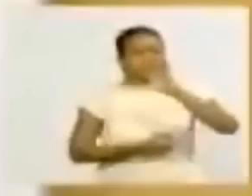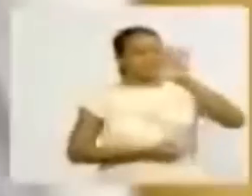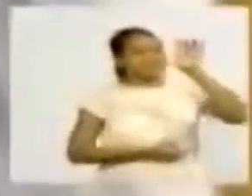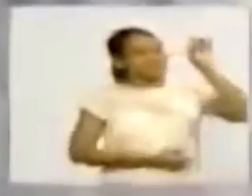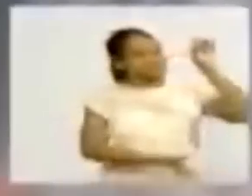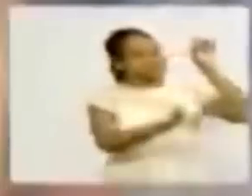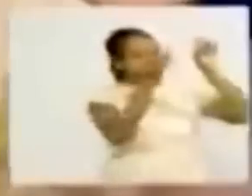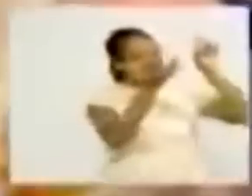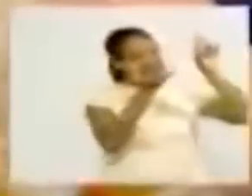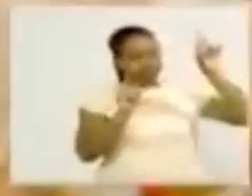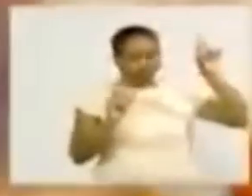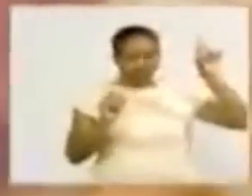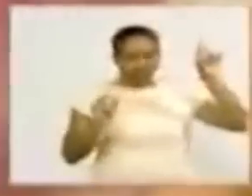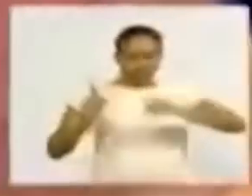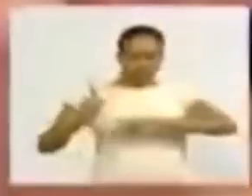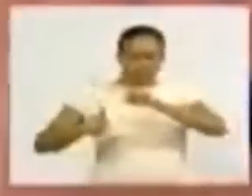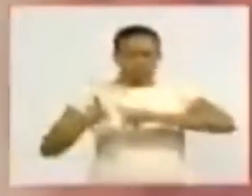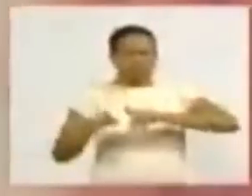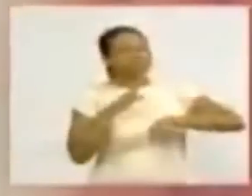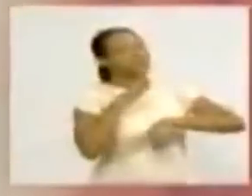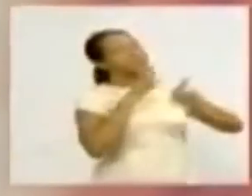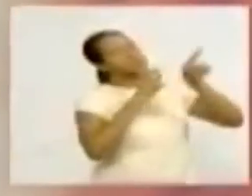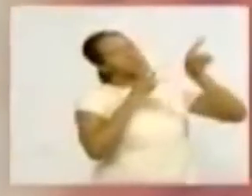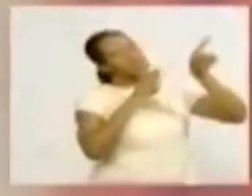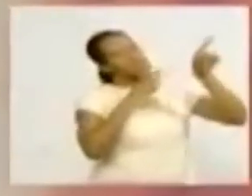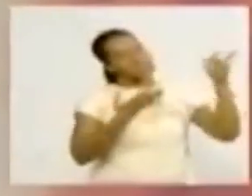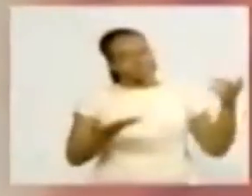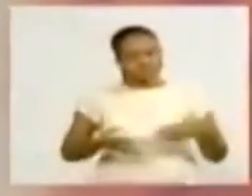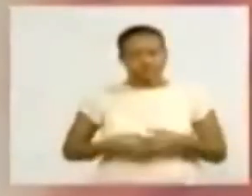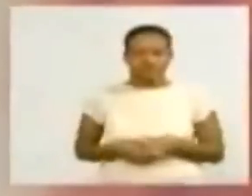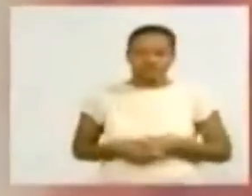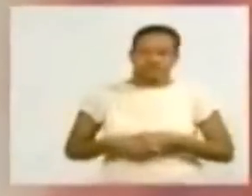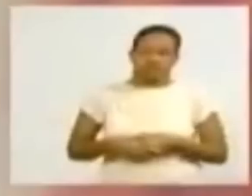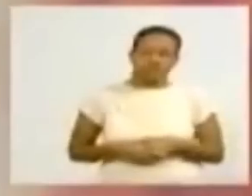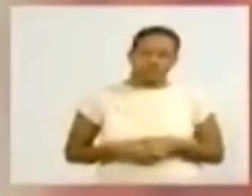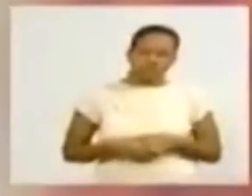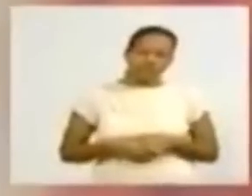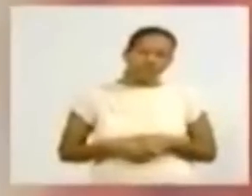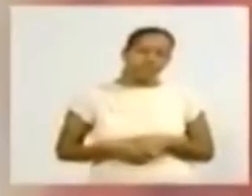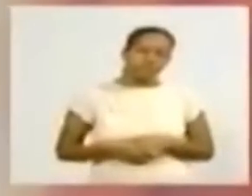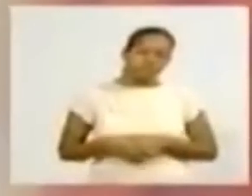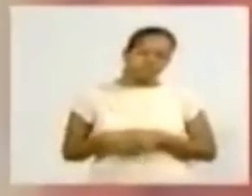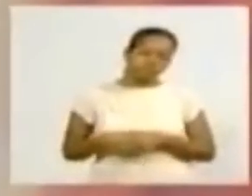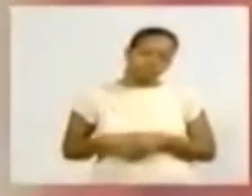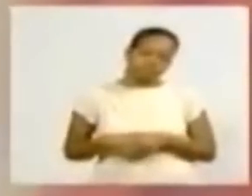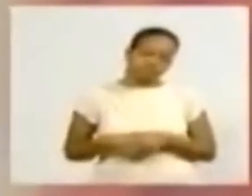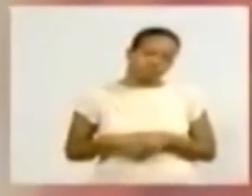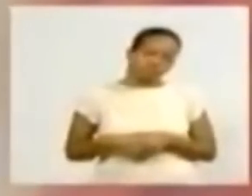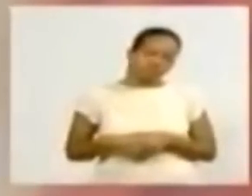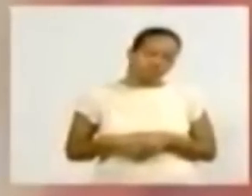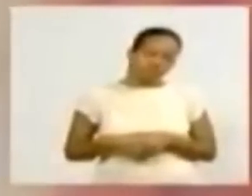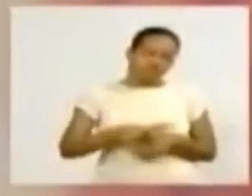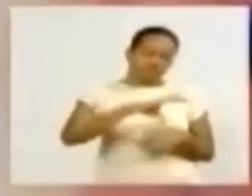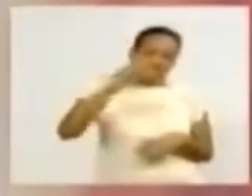outra coisa senão que a sua criatura o conhecesse, que o reconhecesse no meio de